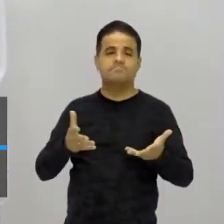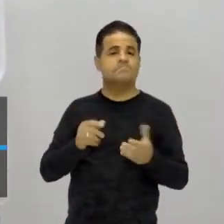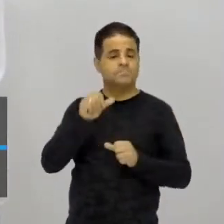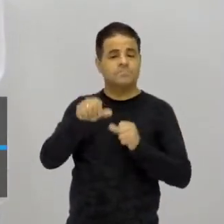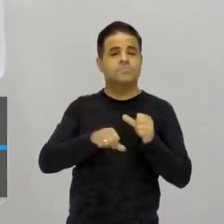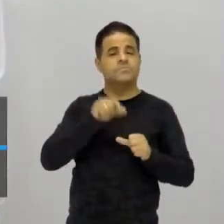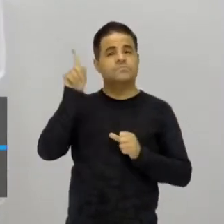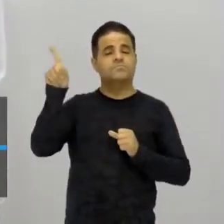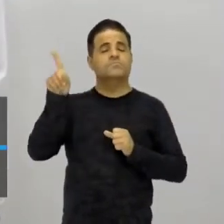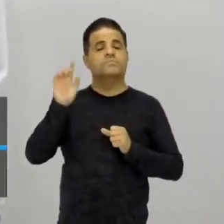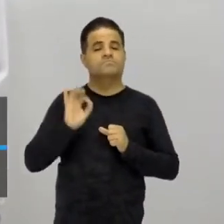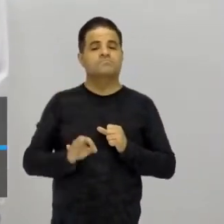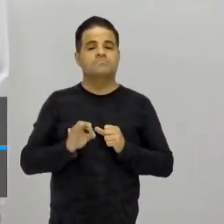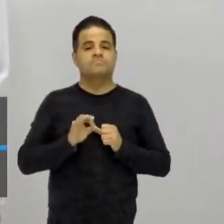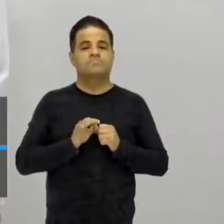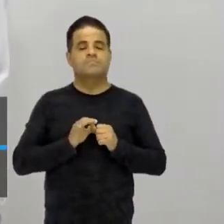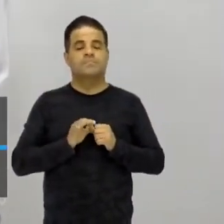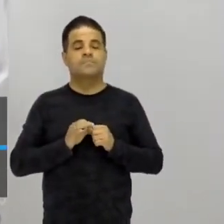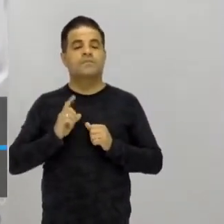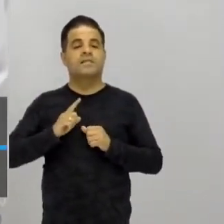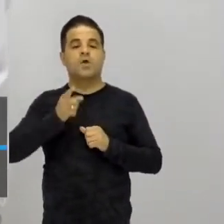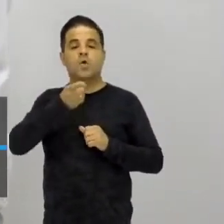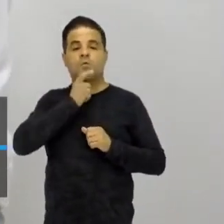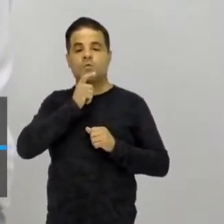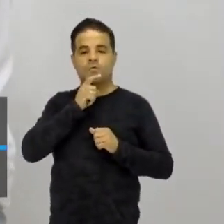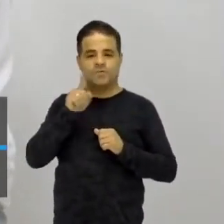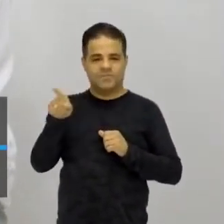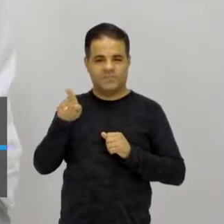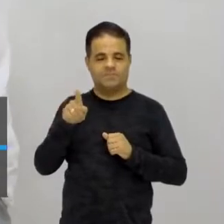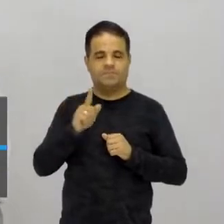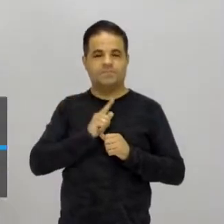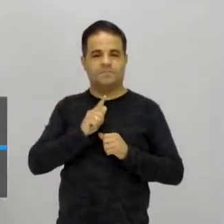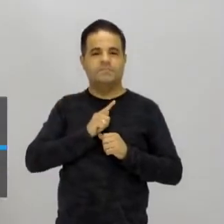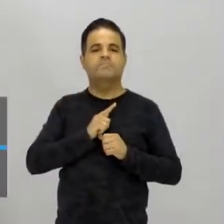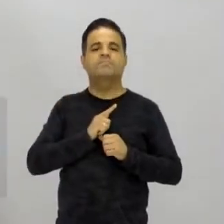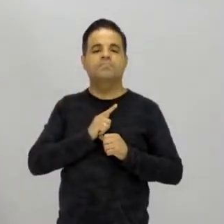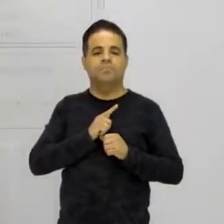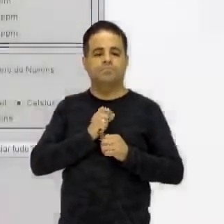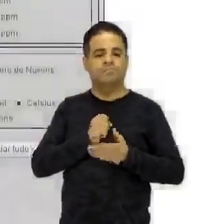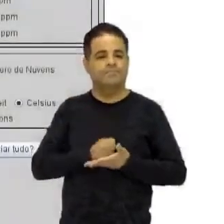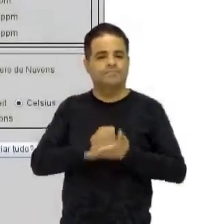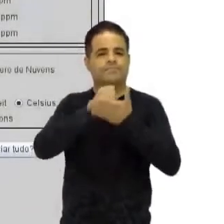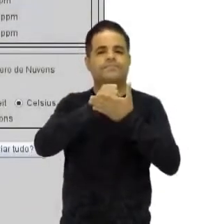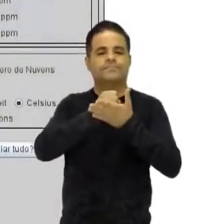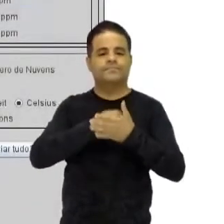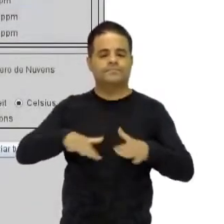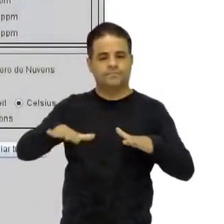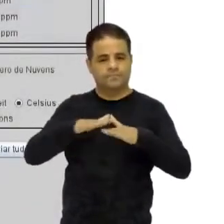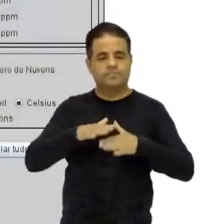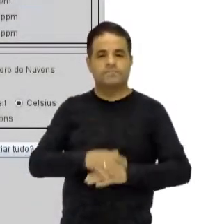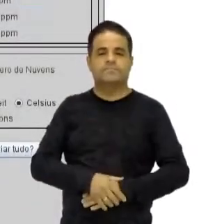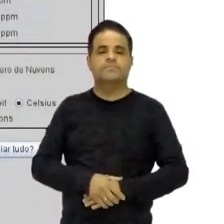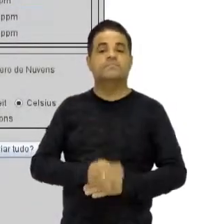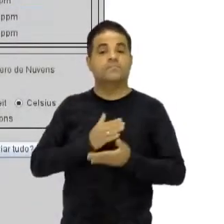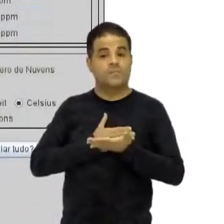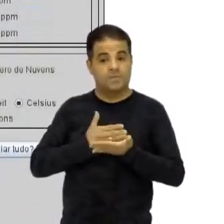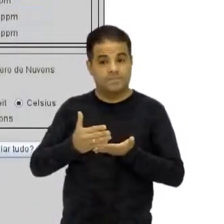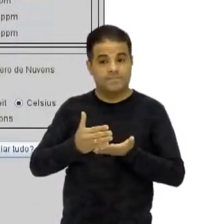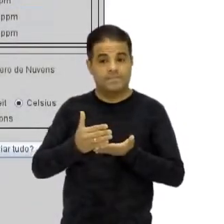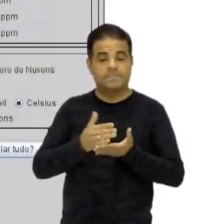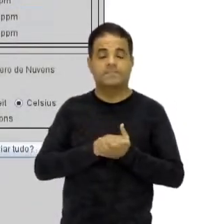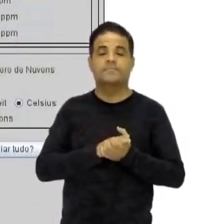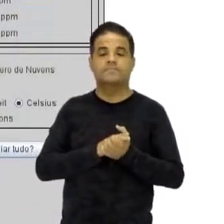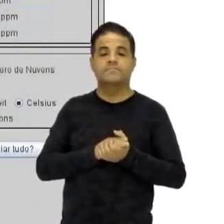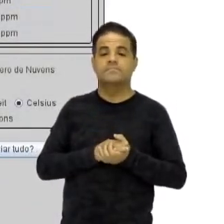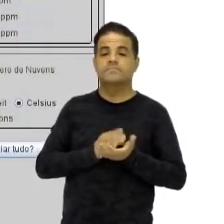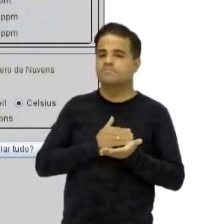o negócio ali. Até um gelinho. Vamos começar? Ó. Vamos começar aqui. Acho que tem que